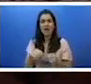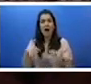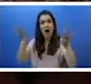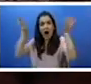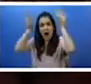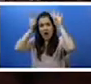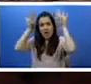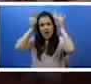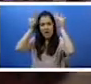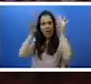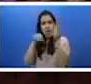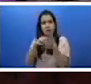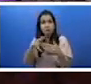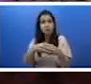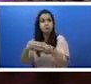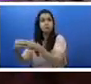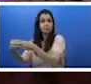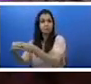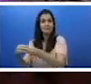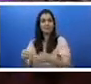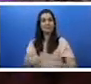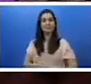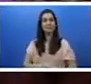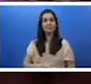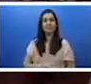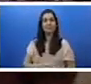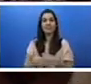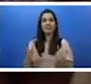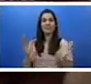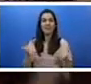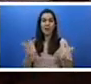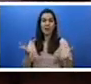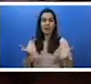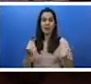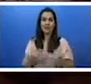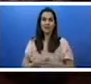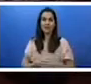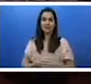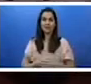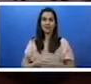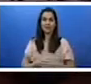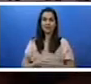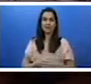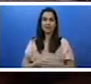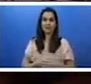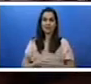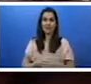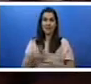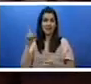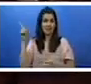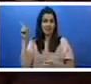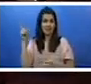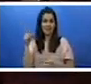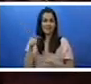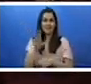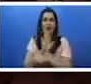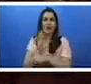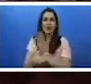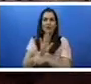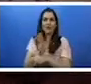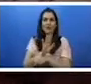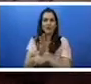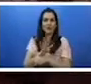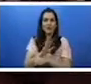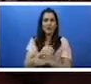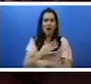uma rena que ele puxava, né? E agora? Gente, Esse é um dos filmes que eu mais gosto, O Mágico